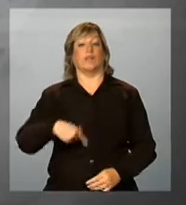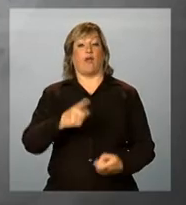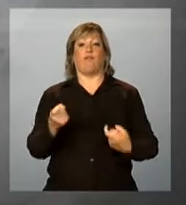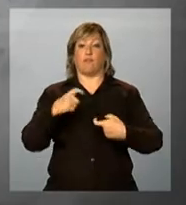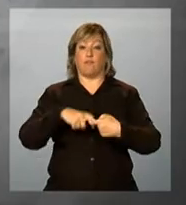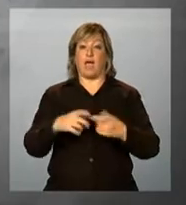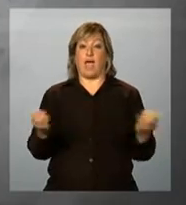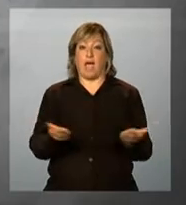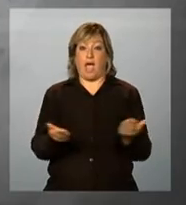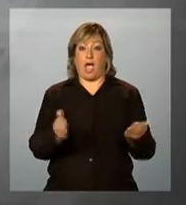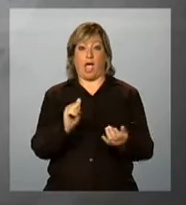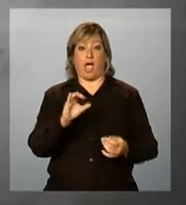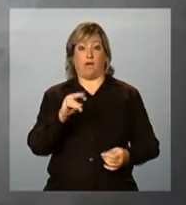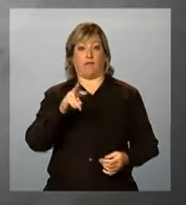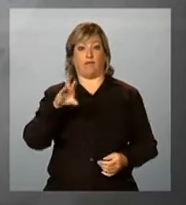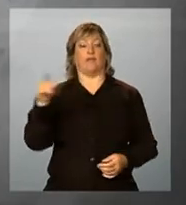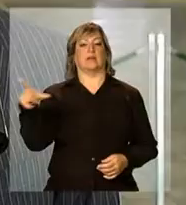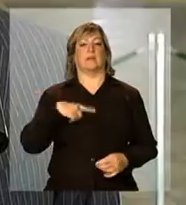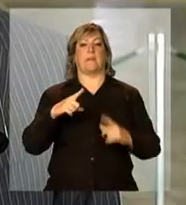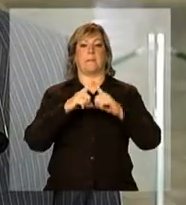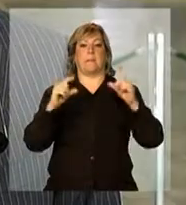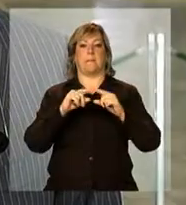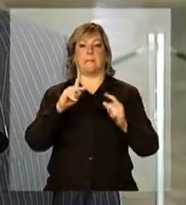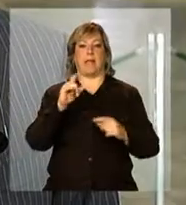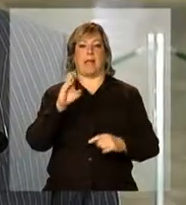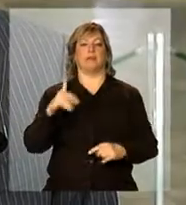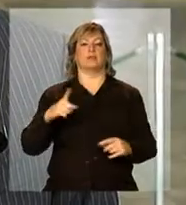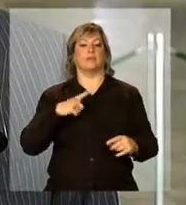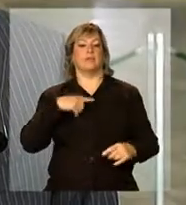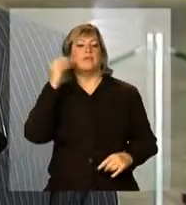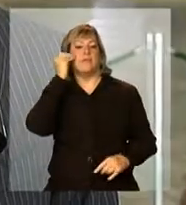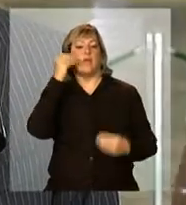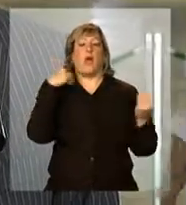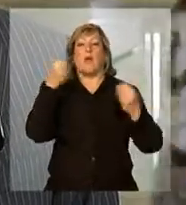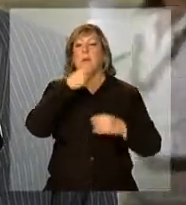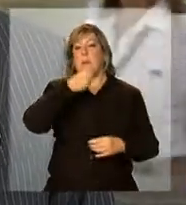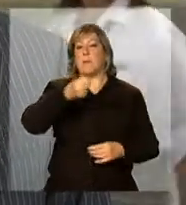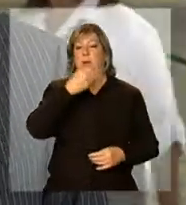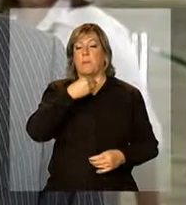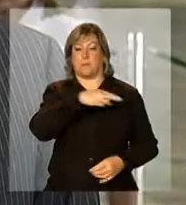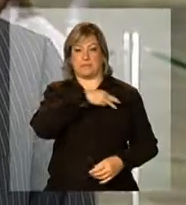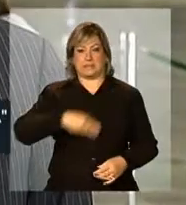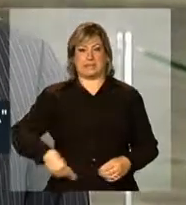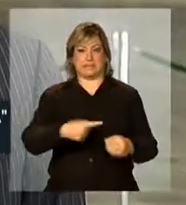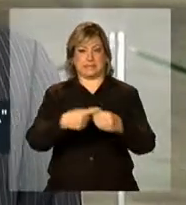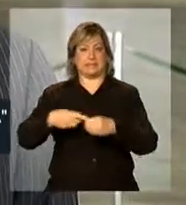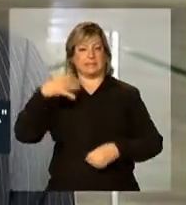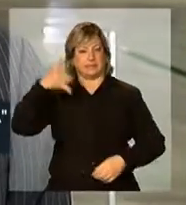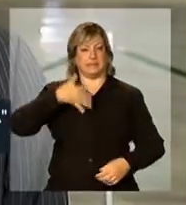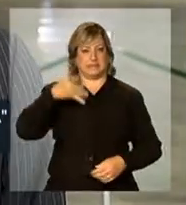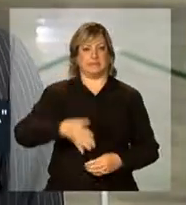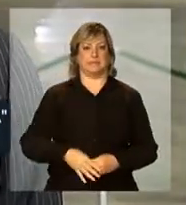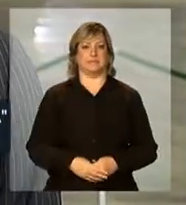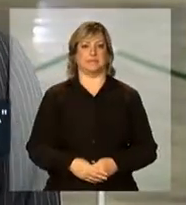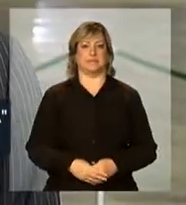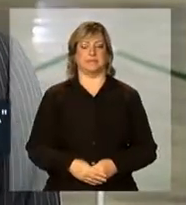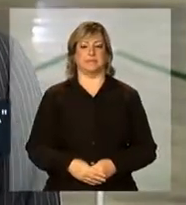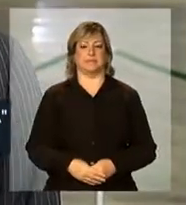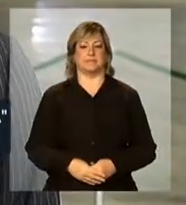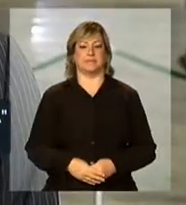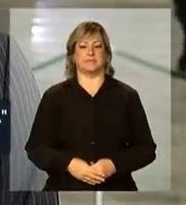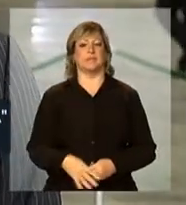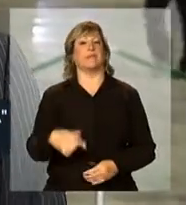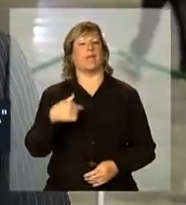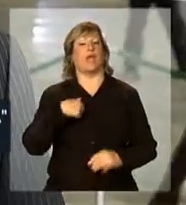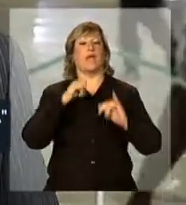E vamos voltar agora ao vivo ao Palácio do Planalto para acompanhar entrevista do ministro das Cidades, Agnaldo Ribeiro. Então,